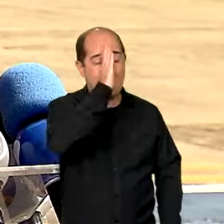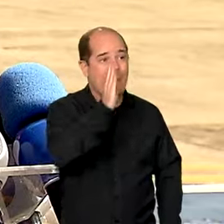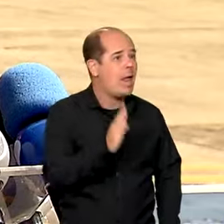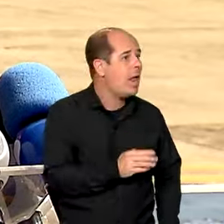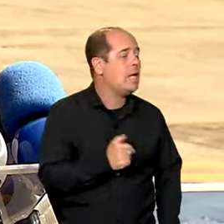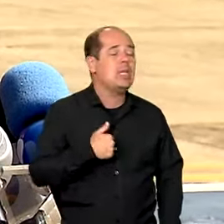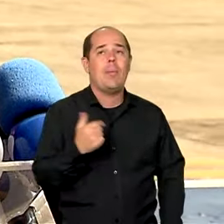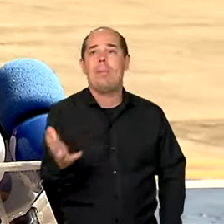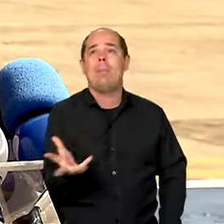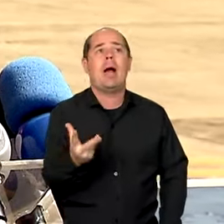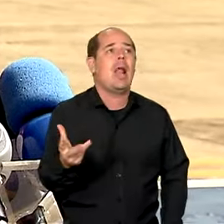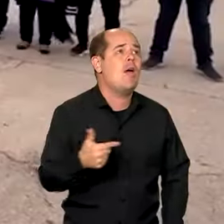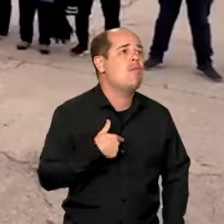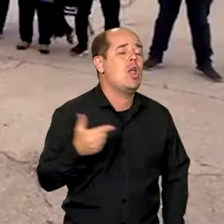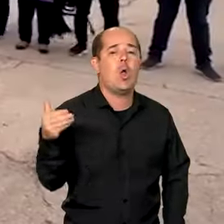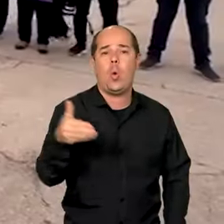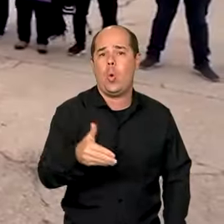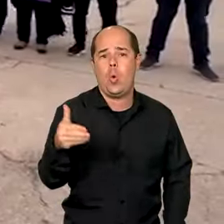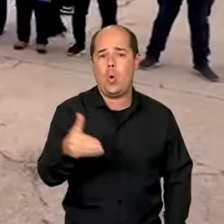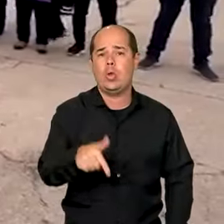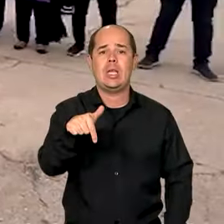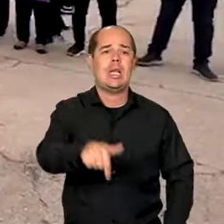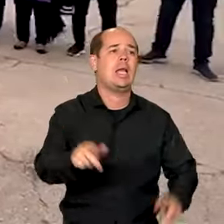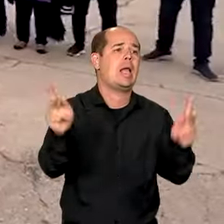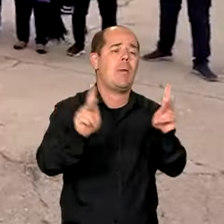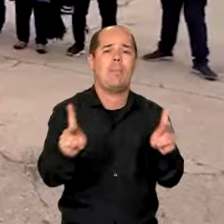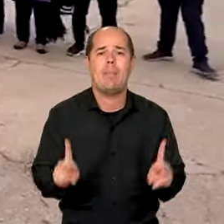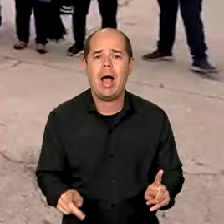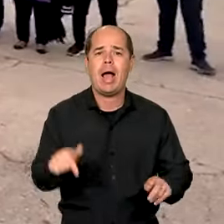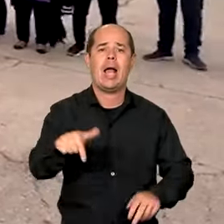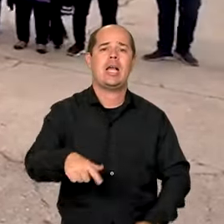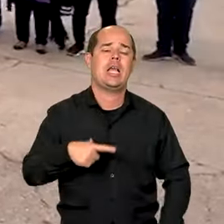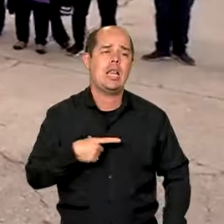paz, que aqui a gente tem condições